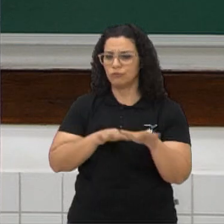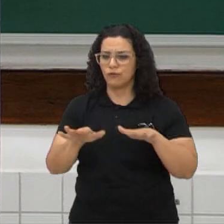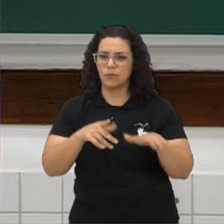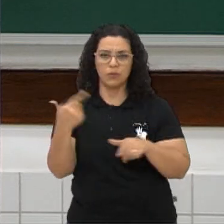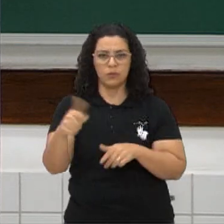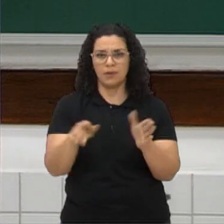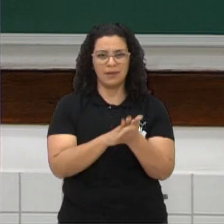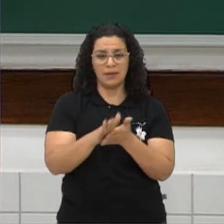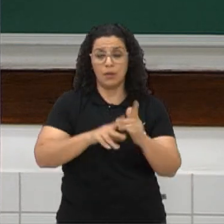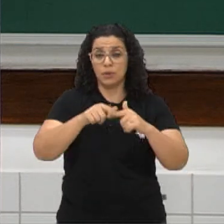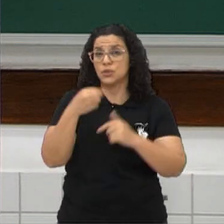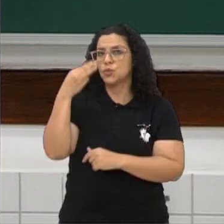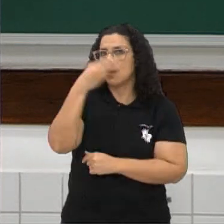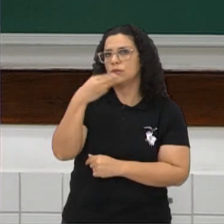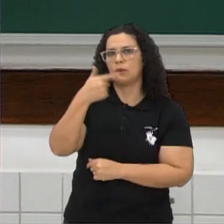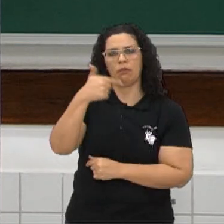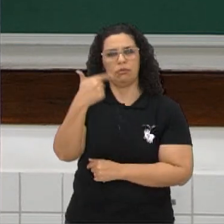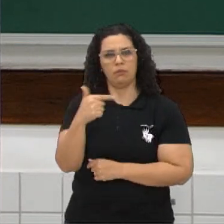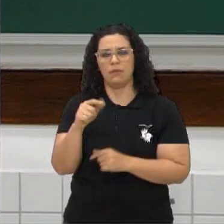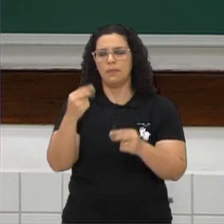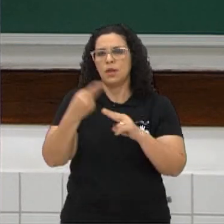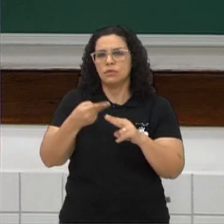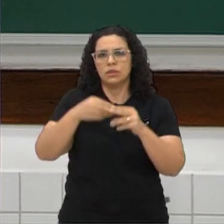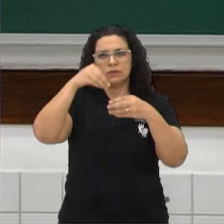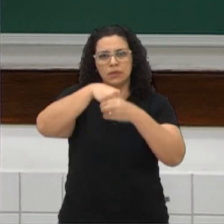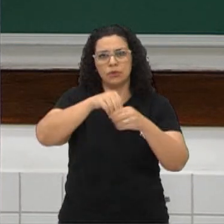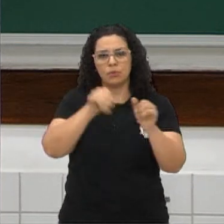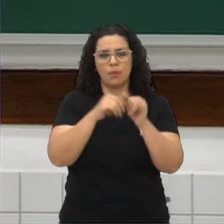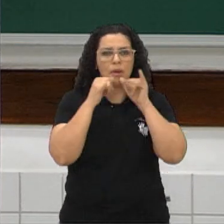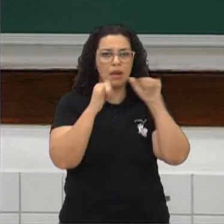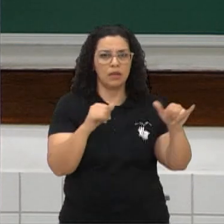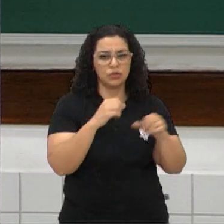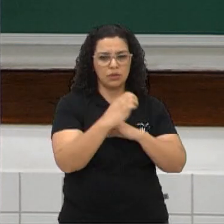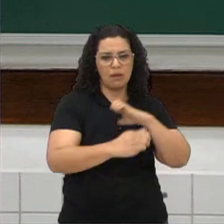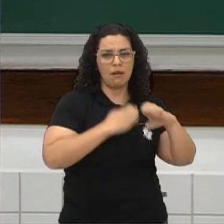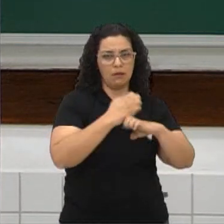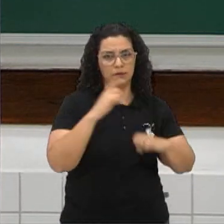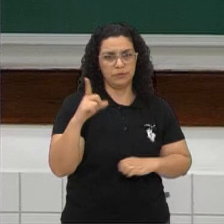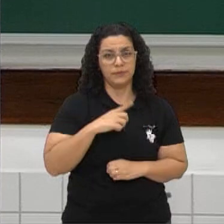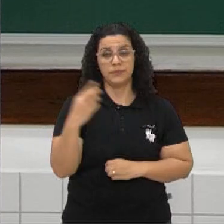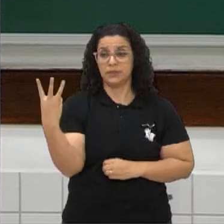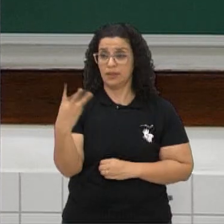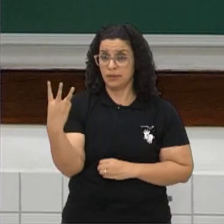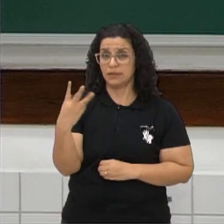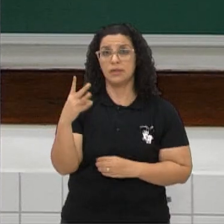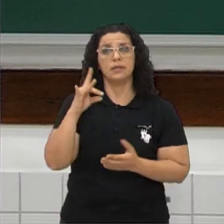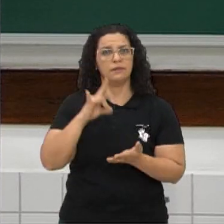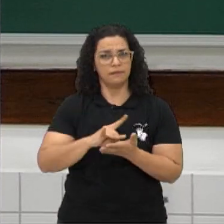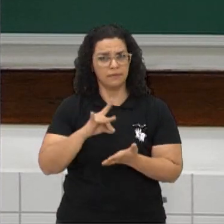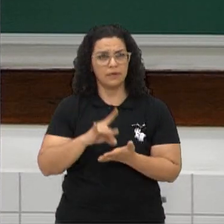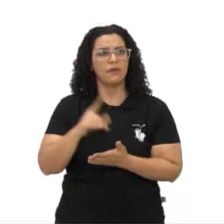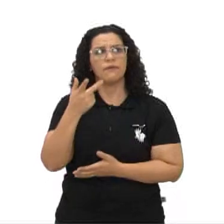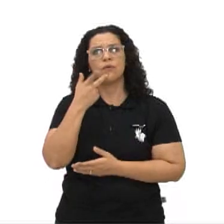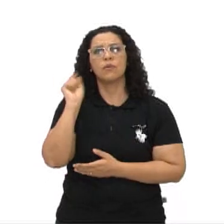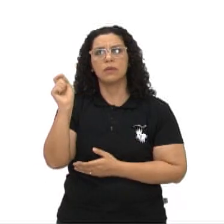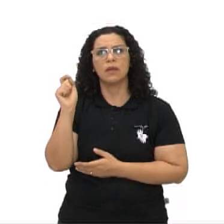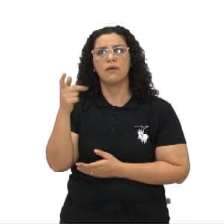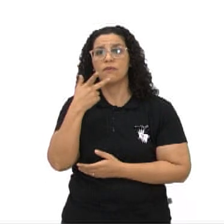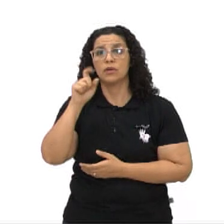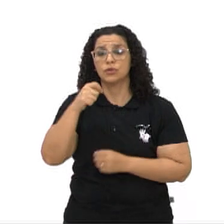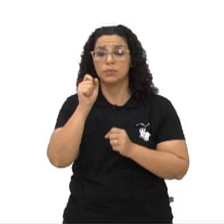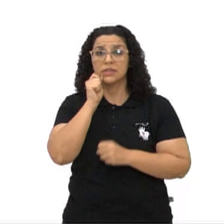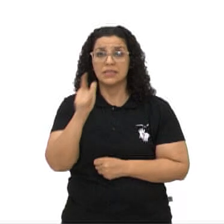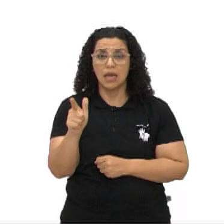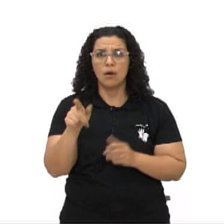ser a glicose uma solução para fazer eletrólise. E a 3, nas eletrólises de soluções salinas,